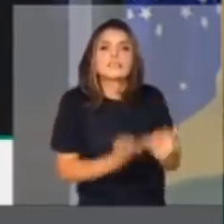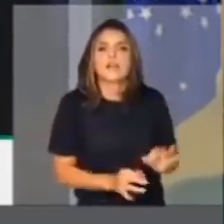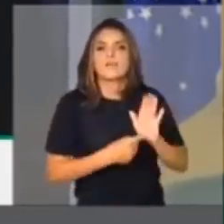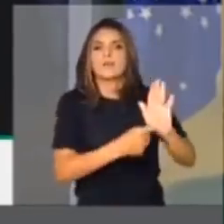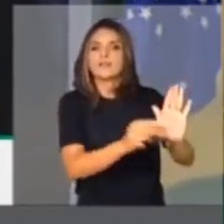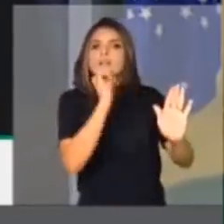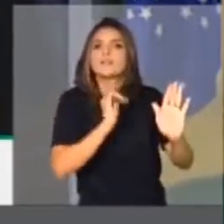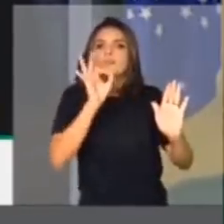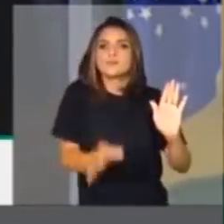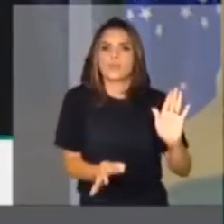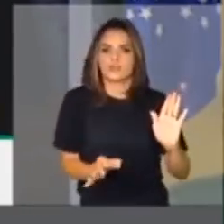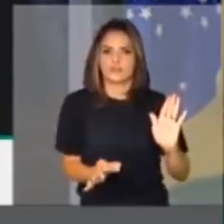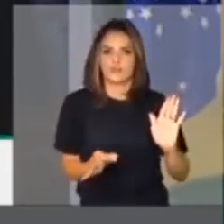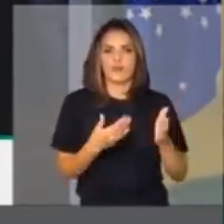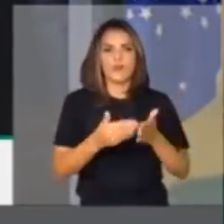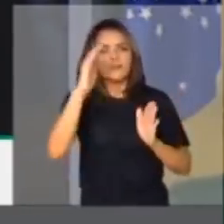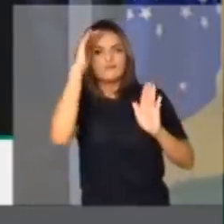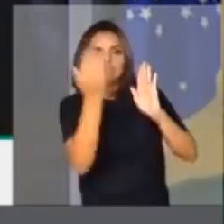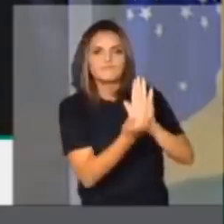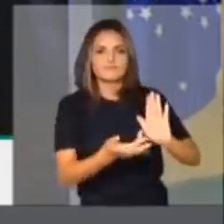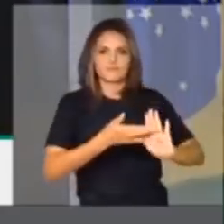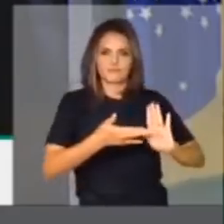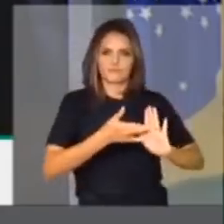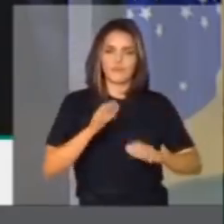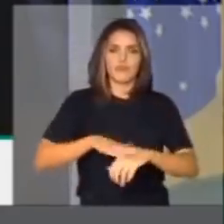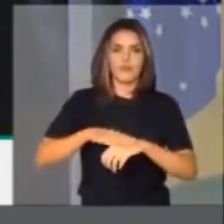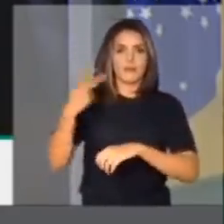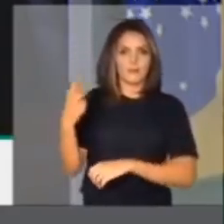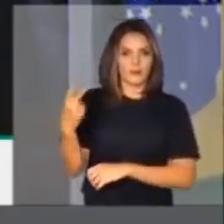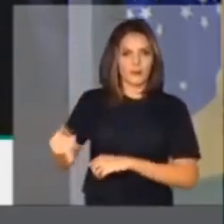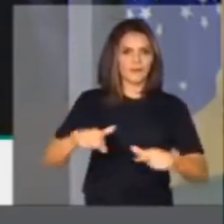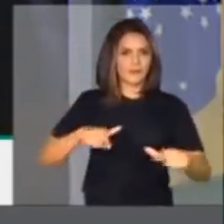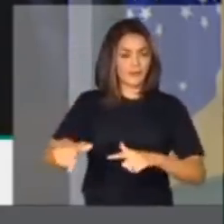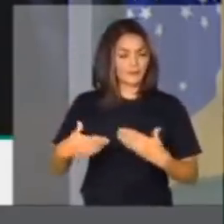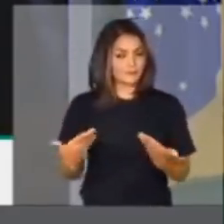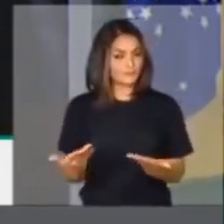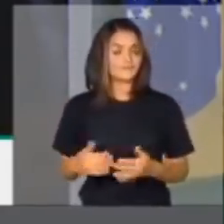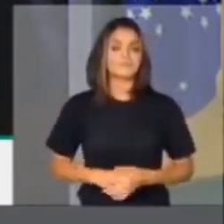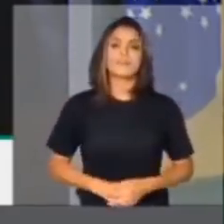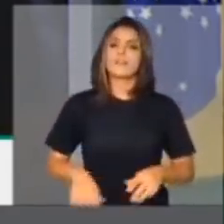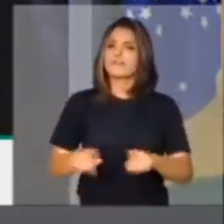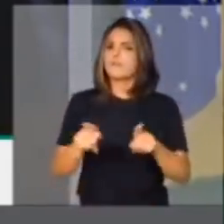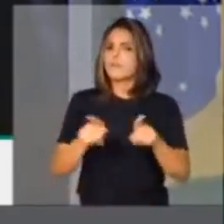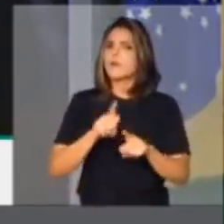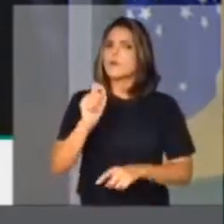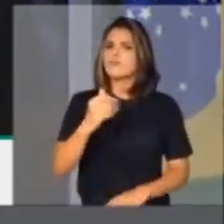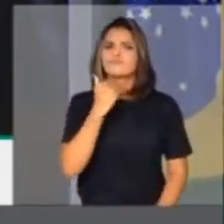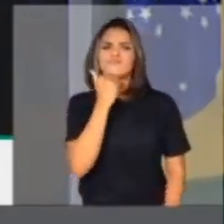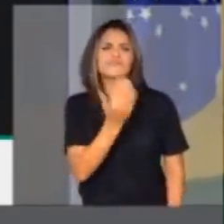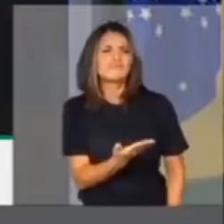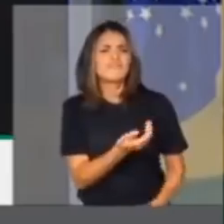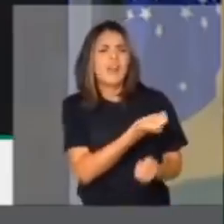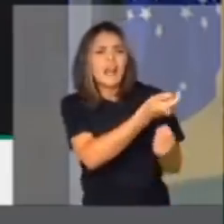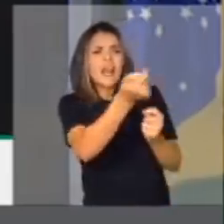exemplo, você precisa começar cumprindo as regras da sua própria casa. Além disso, não adianta jogar